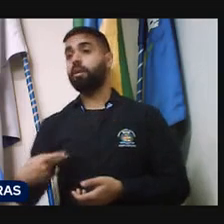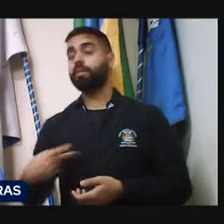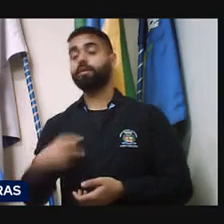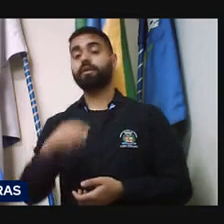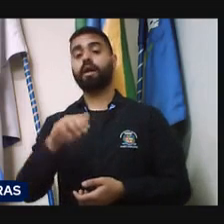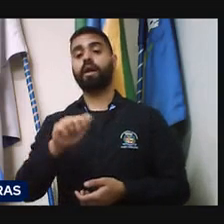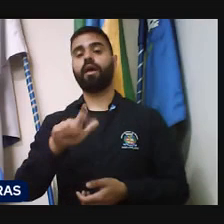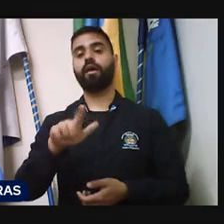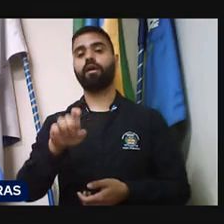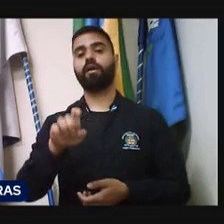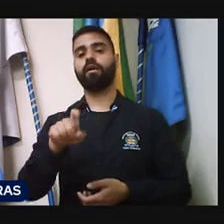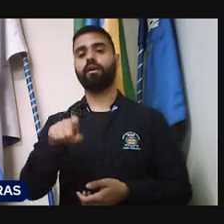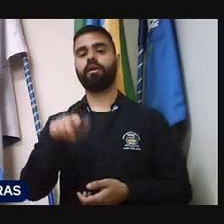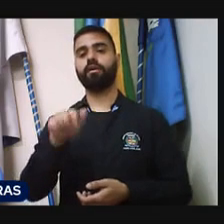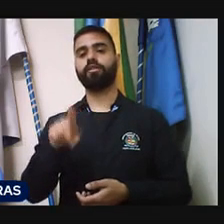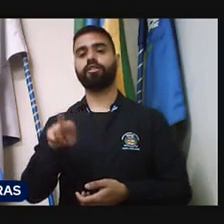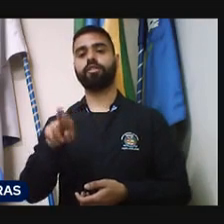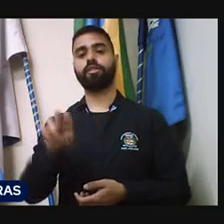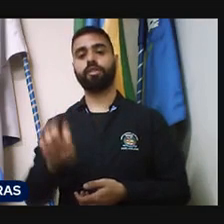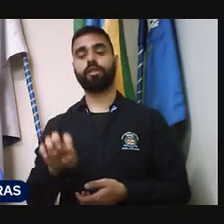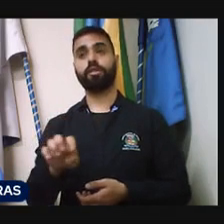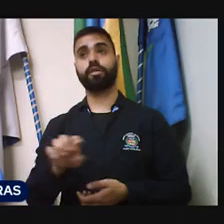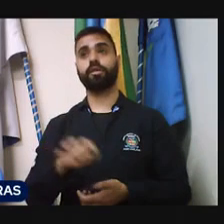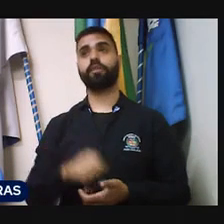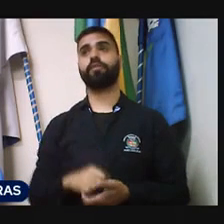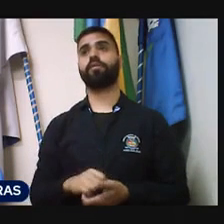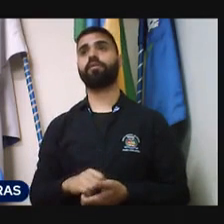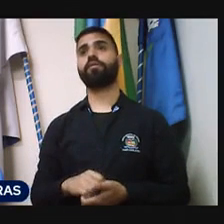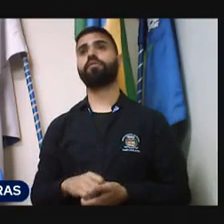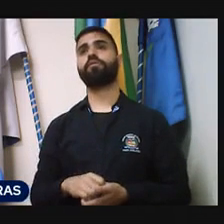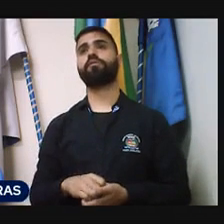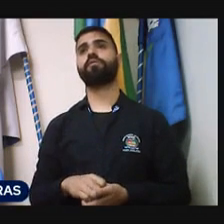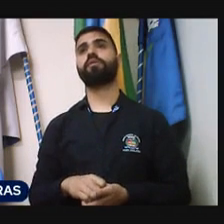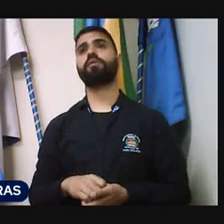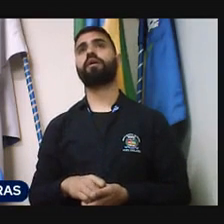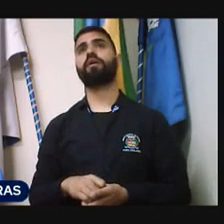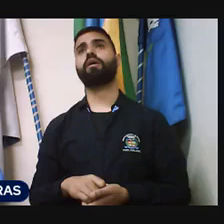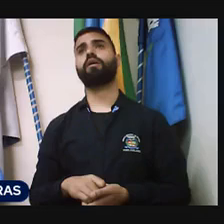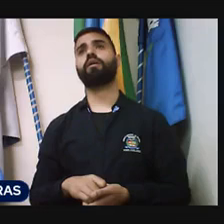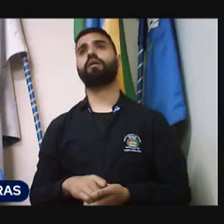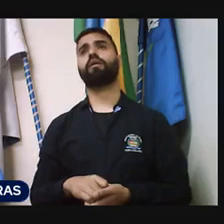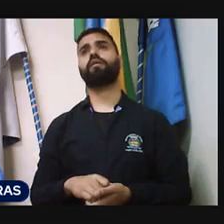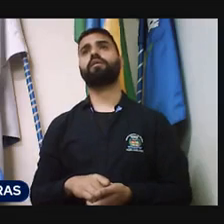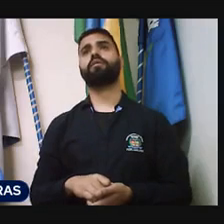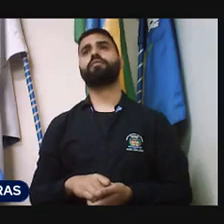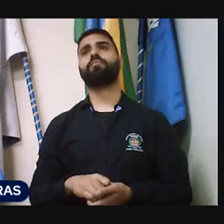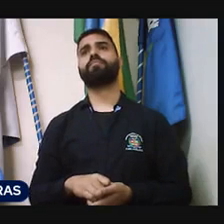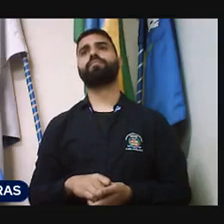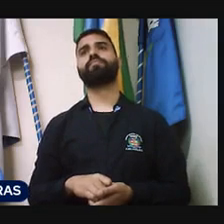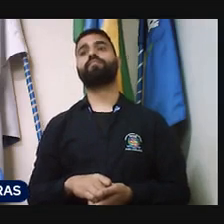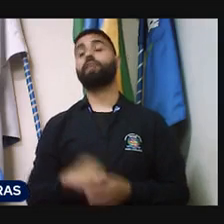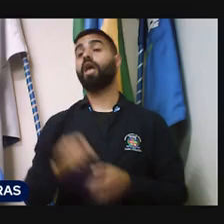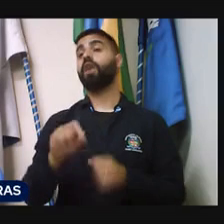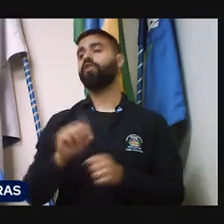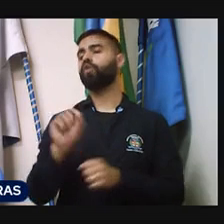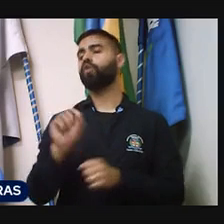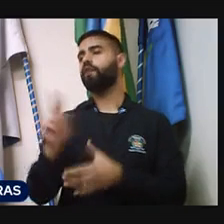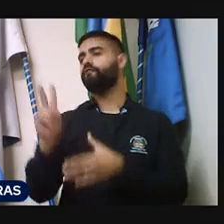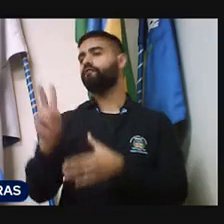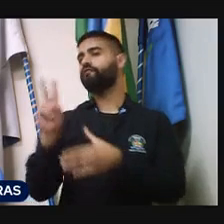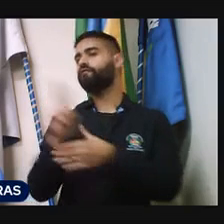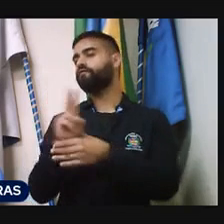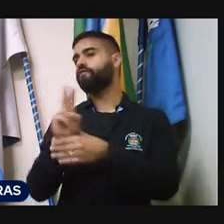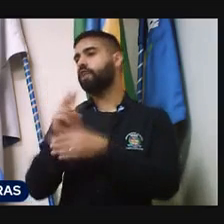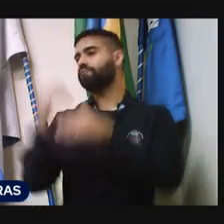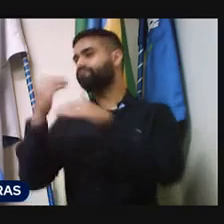Alexandre Moraes dono da BR Vale da Pousada Araras e as fez com que vai essa força e destaque